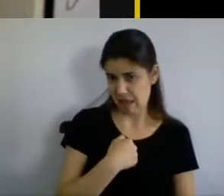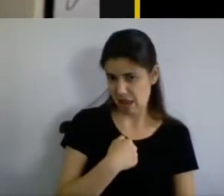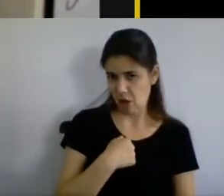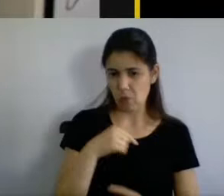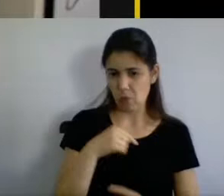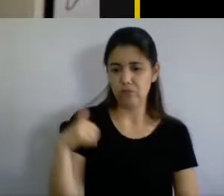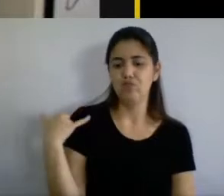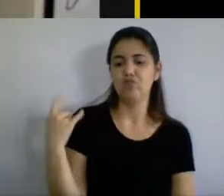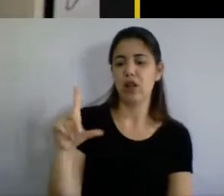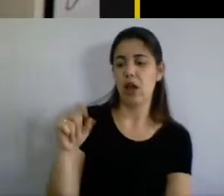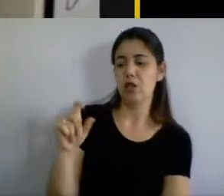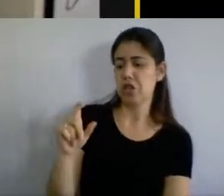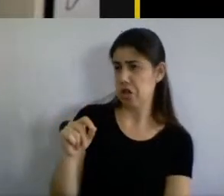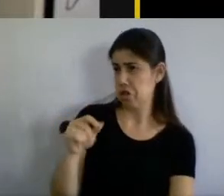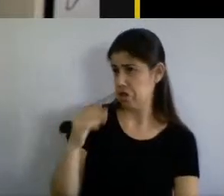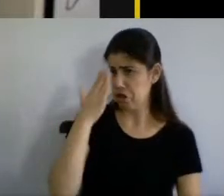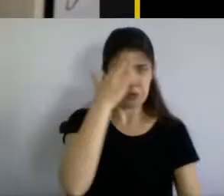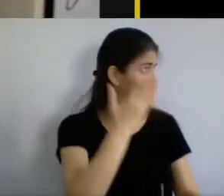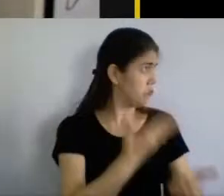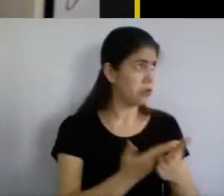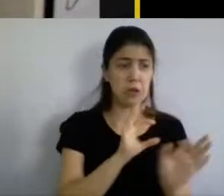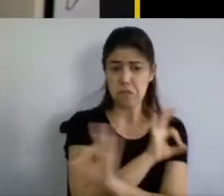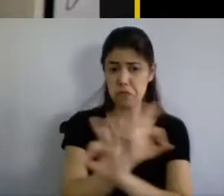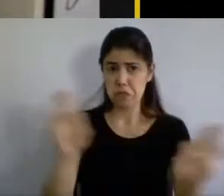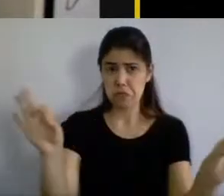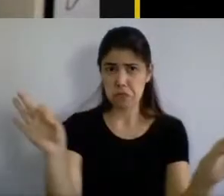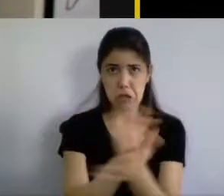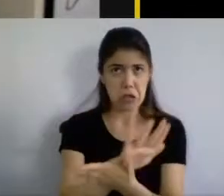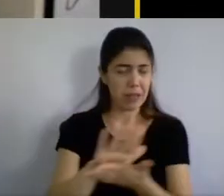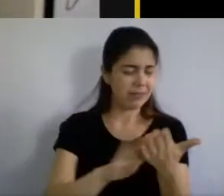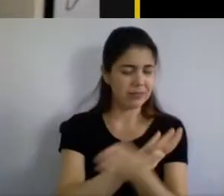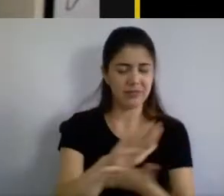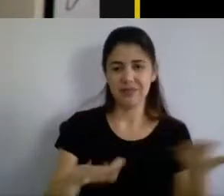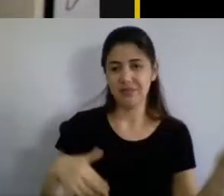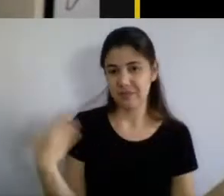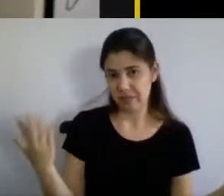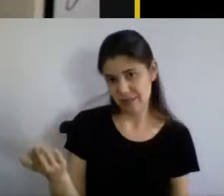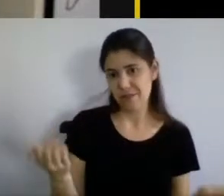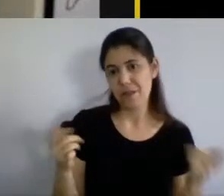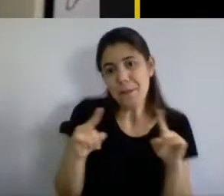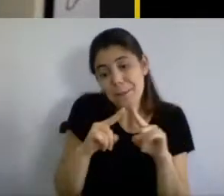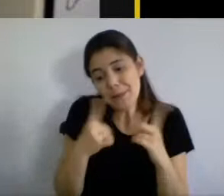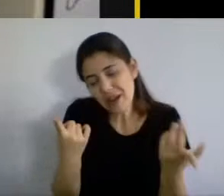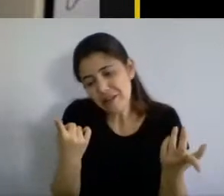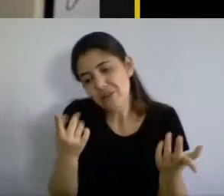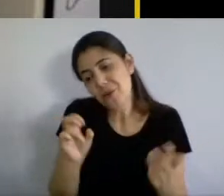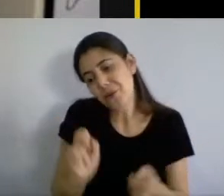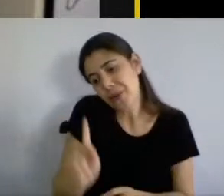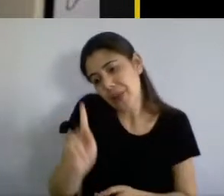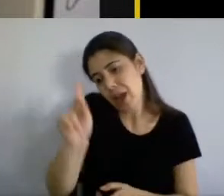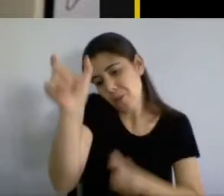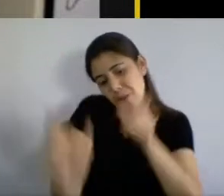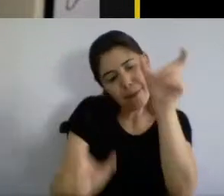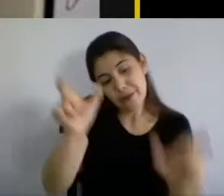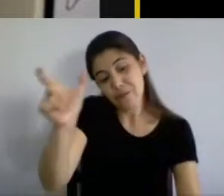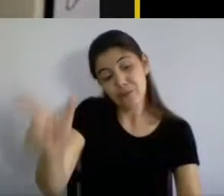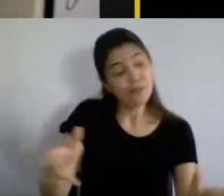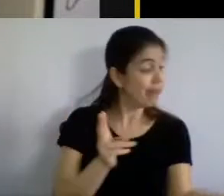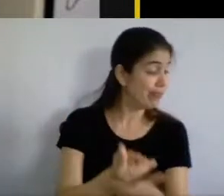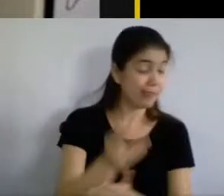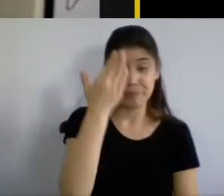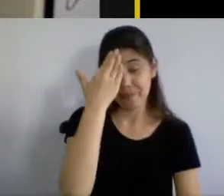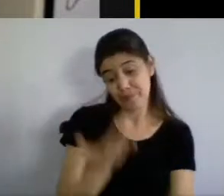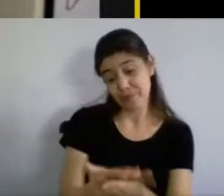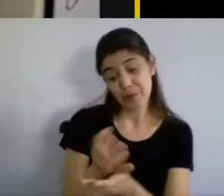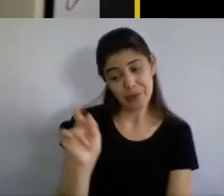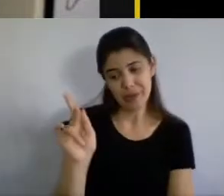já desacreditei de tudo com 10 anos. Agora tem gente que continua acreditando, tudo bem também. Agora, a gente pode dizer